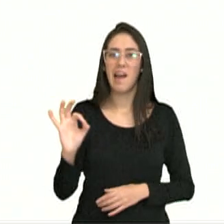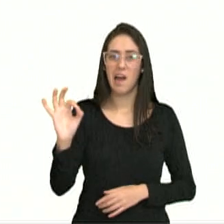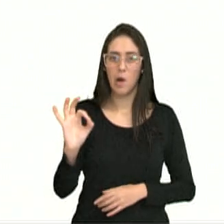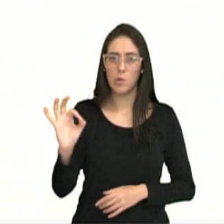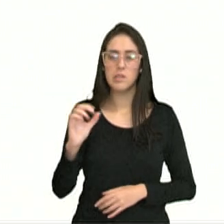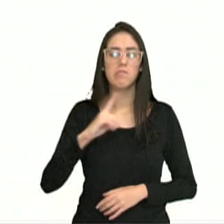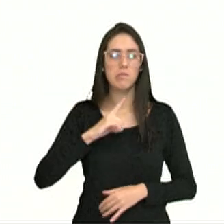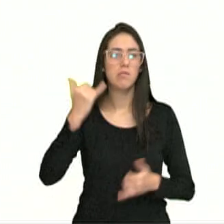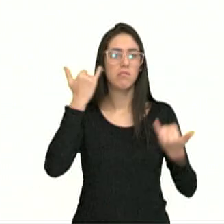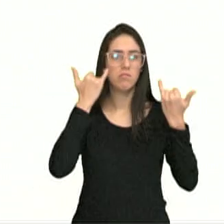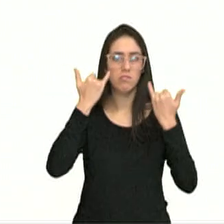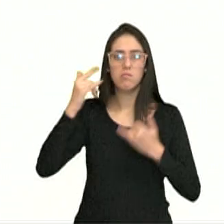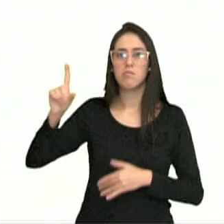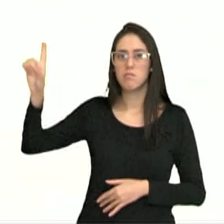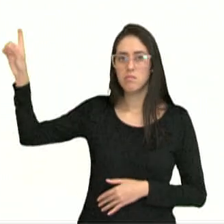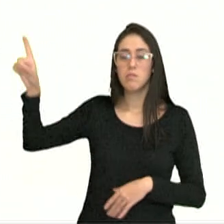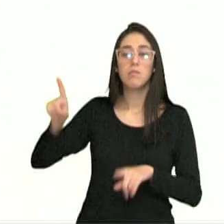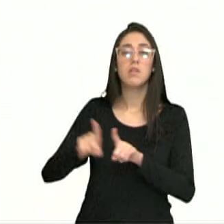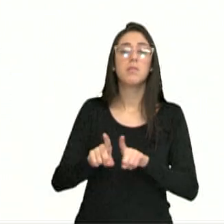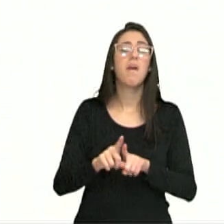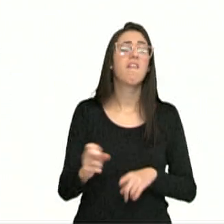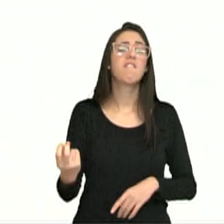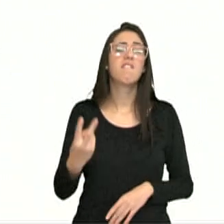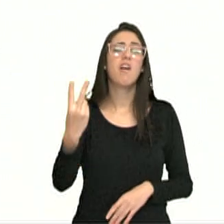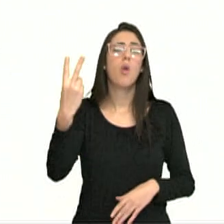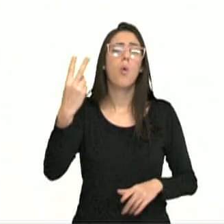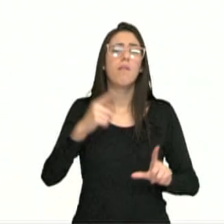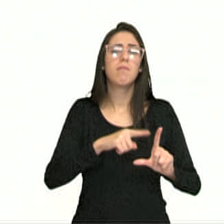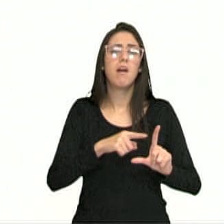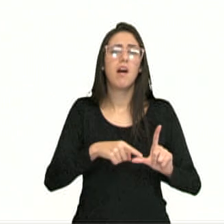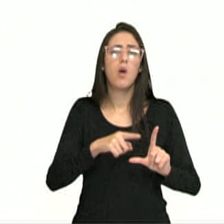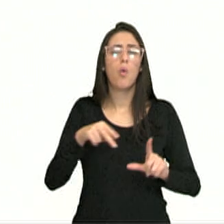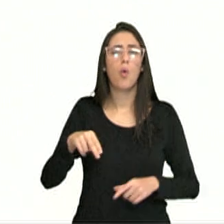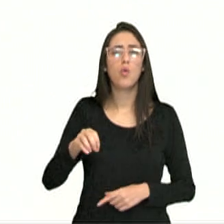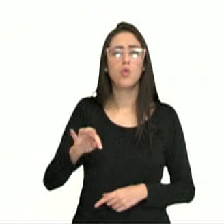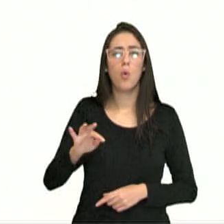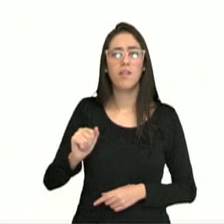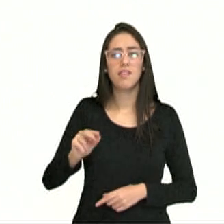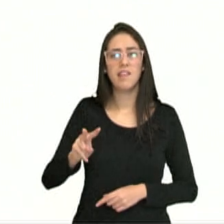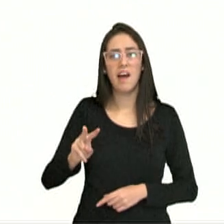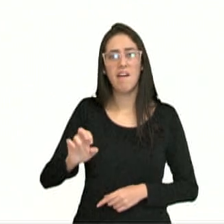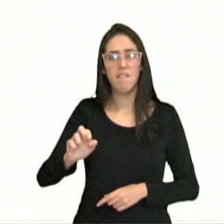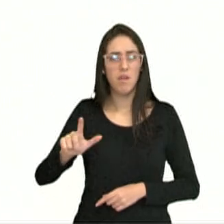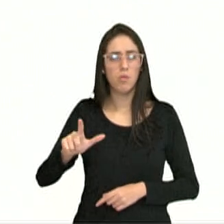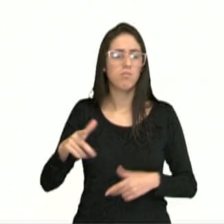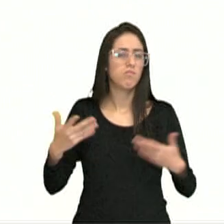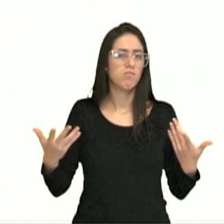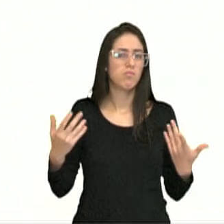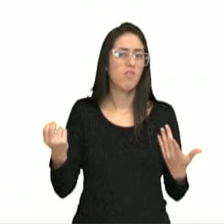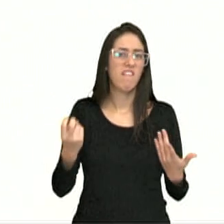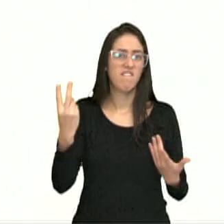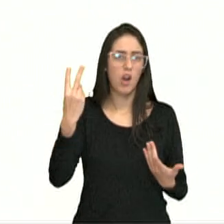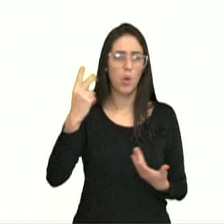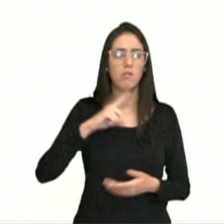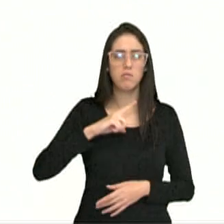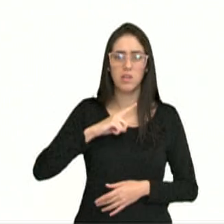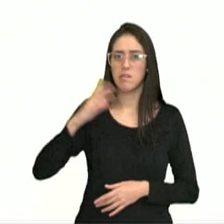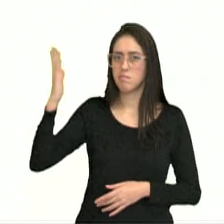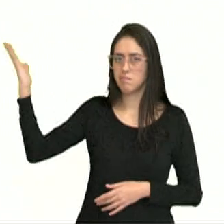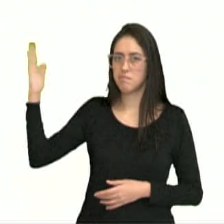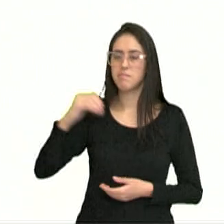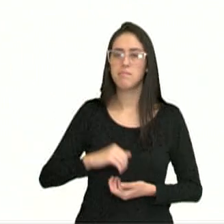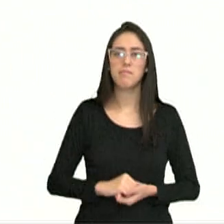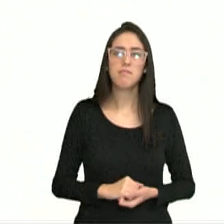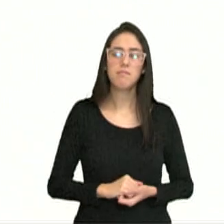e qual é o valor desse ângulo notável dentro de cada um deles.